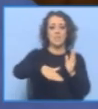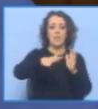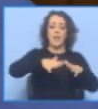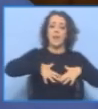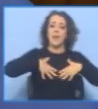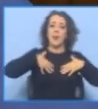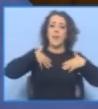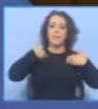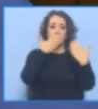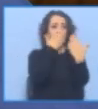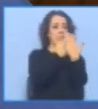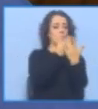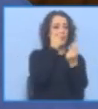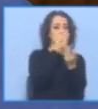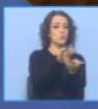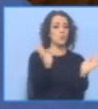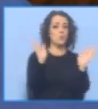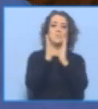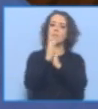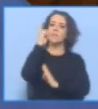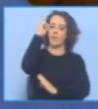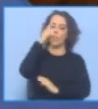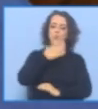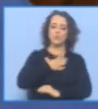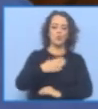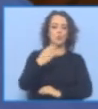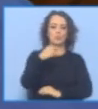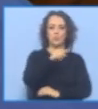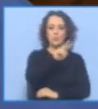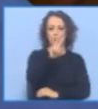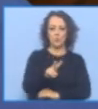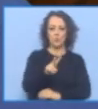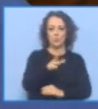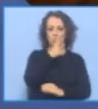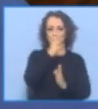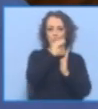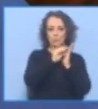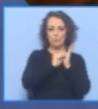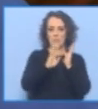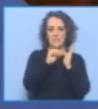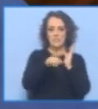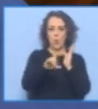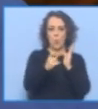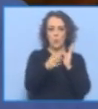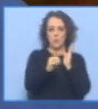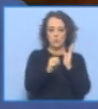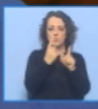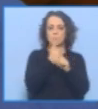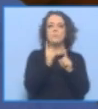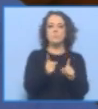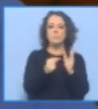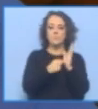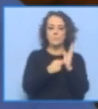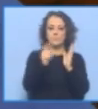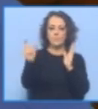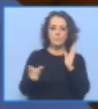E este aspecto sempre gostei muito deste final do Evangelho segundo São Lucas, vendo um